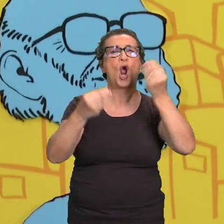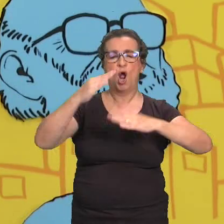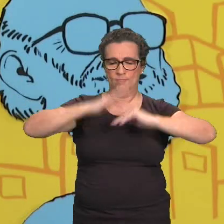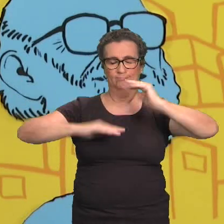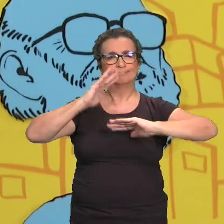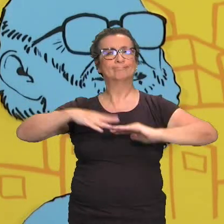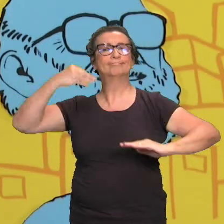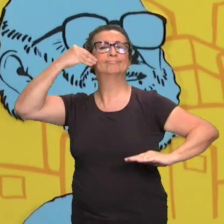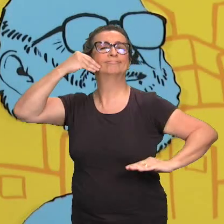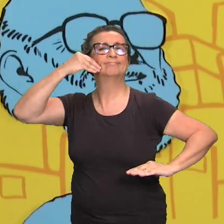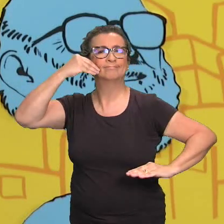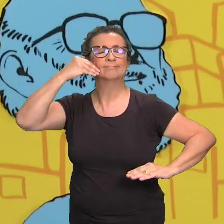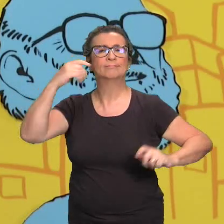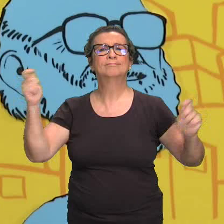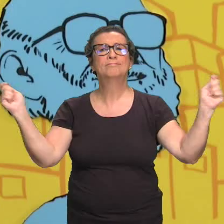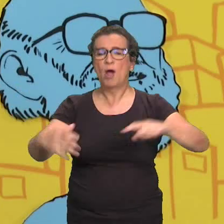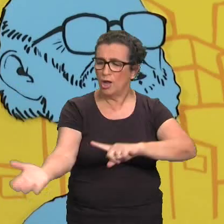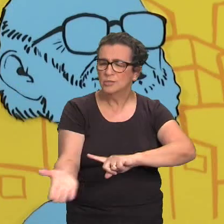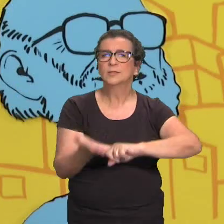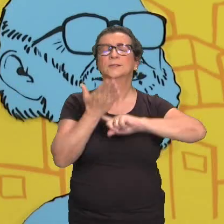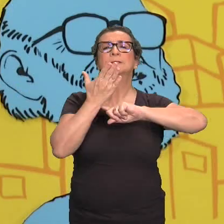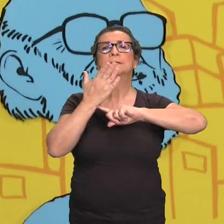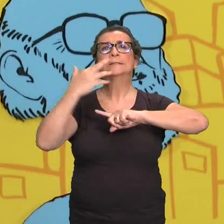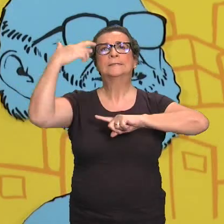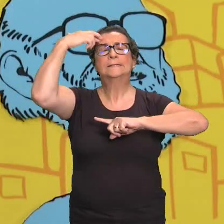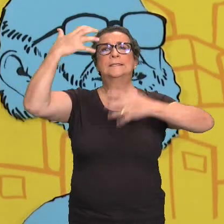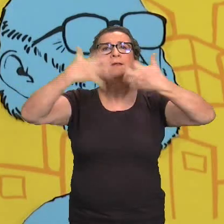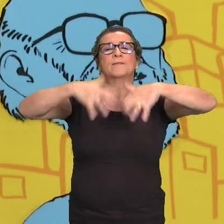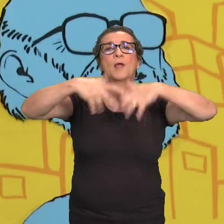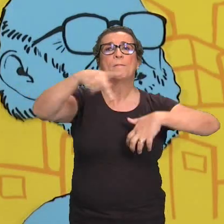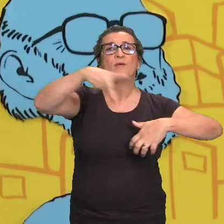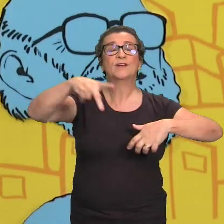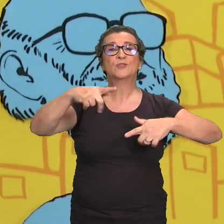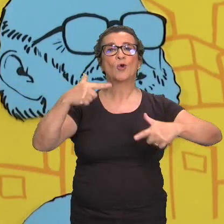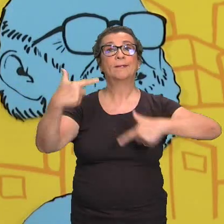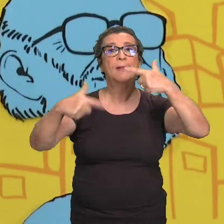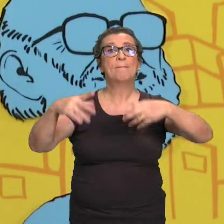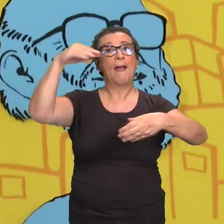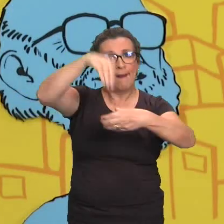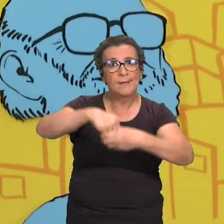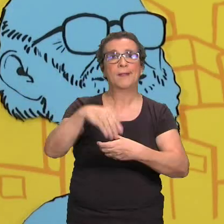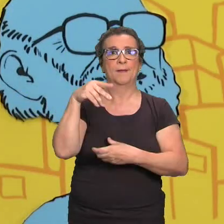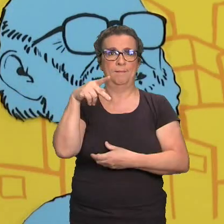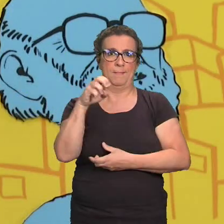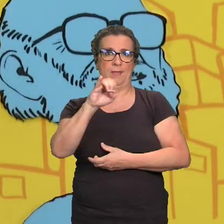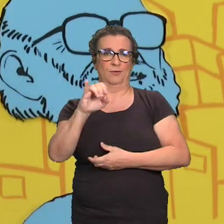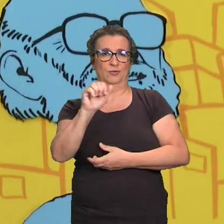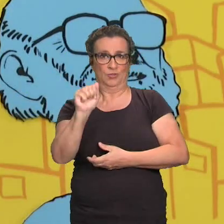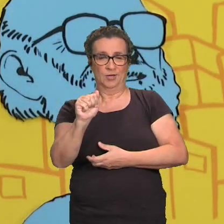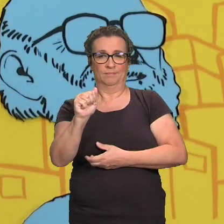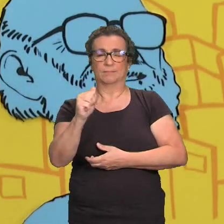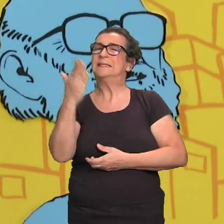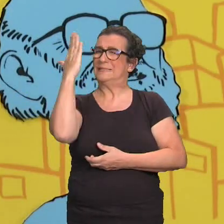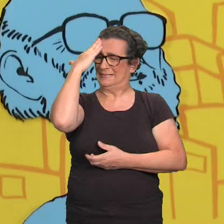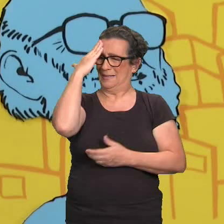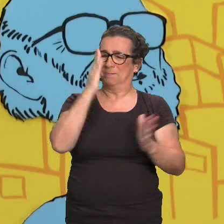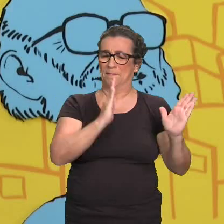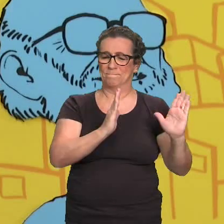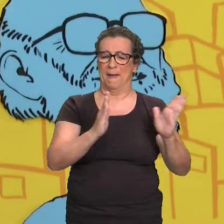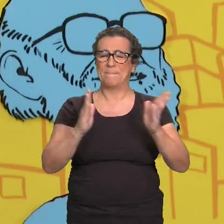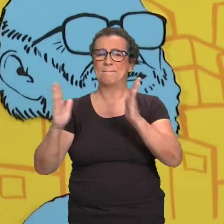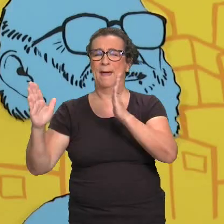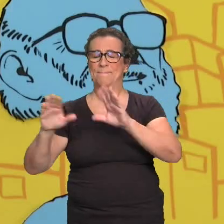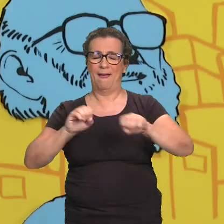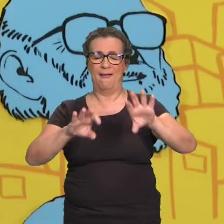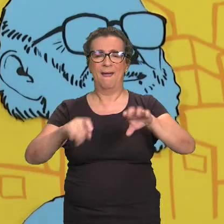podem contribuir para a reflexão do professor que atua nessa modalidade, pois sabemos que os processos educativos vivenciados